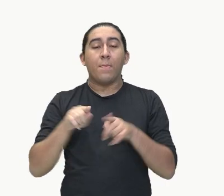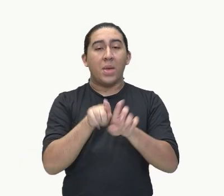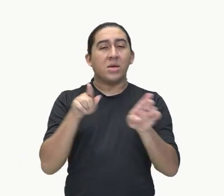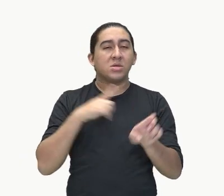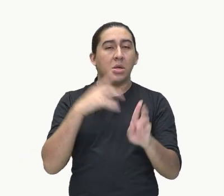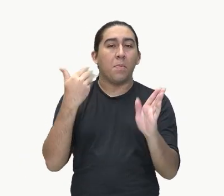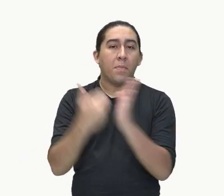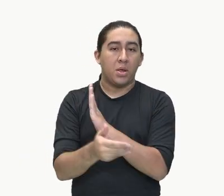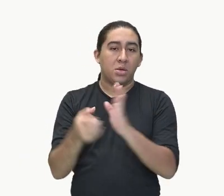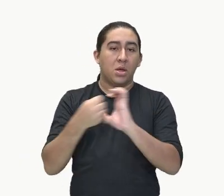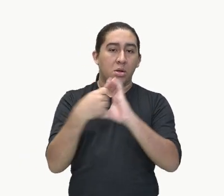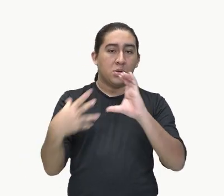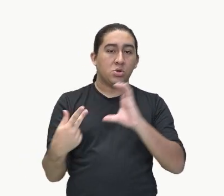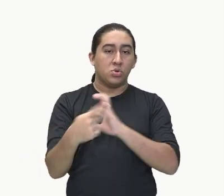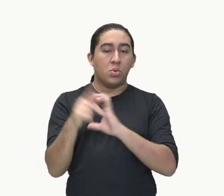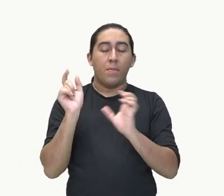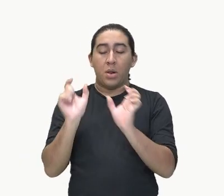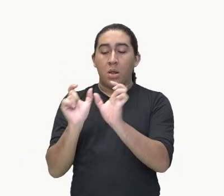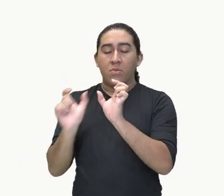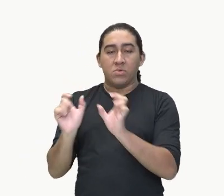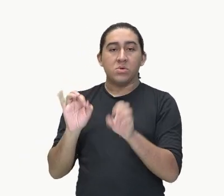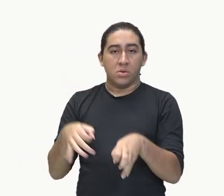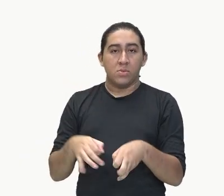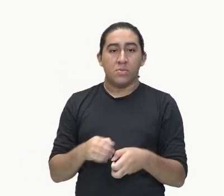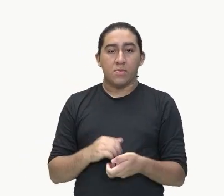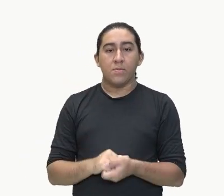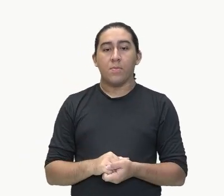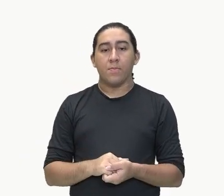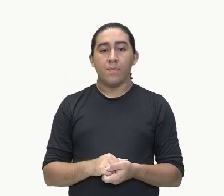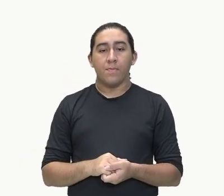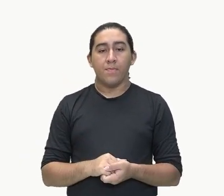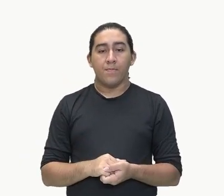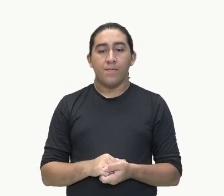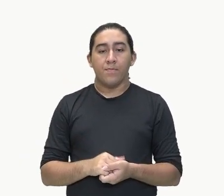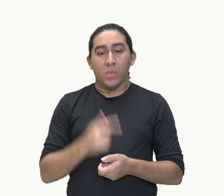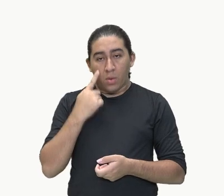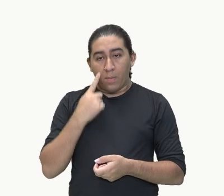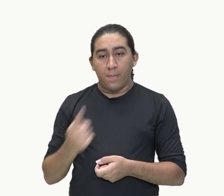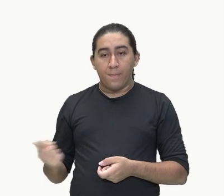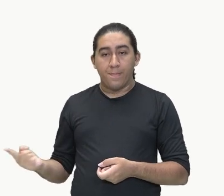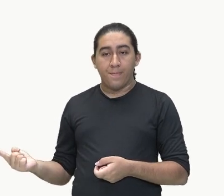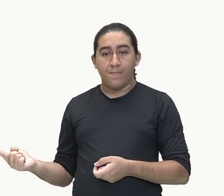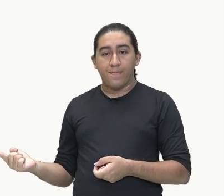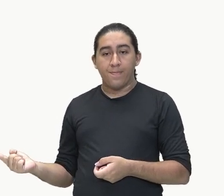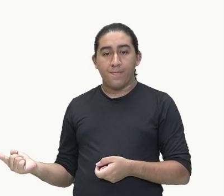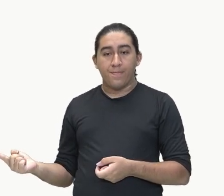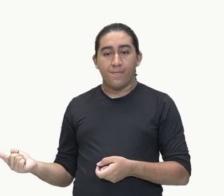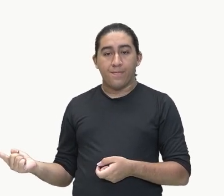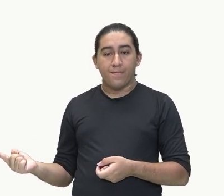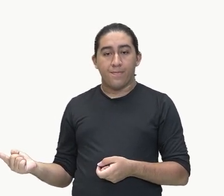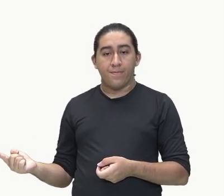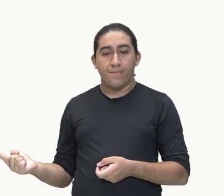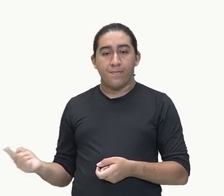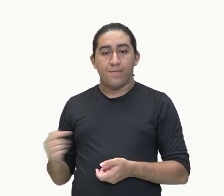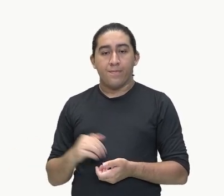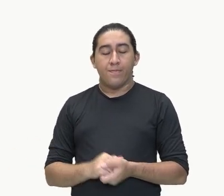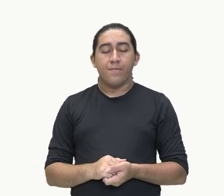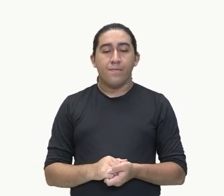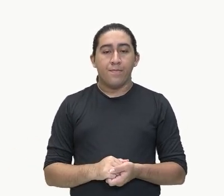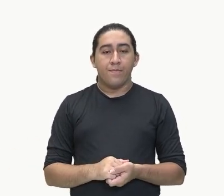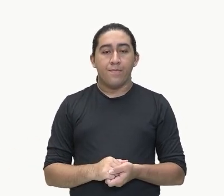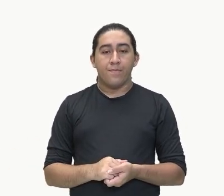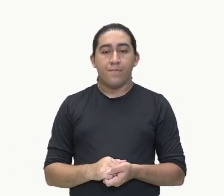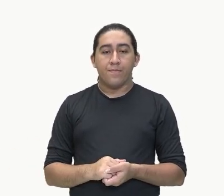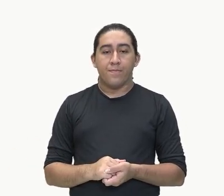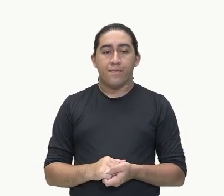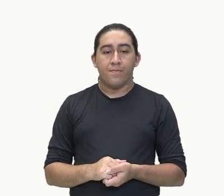elemento. Olha só, modificou aqui até o N, né? Tá certinho. Acrescentamos o I, olha